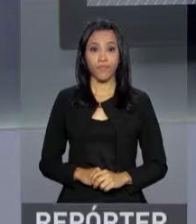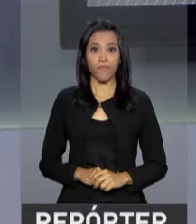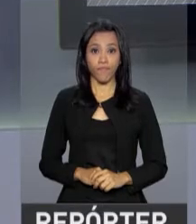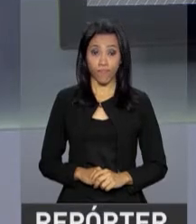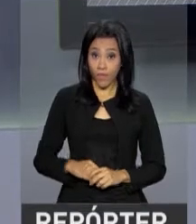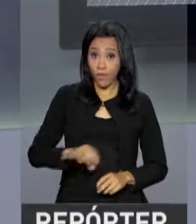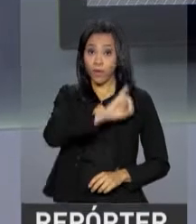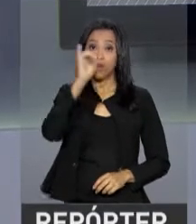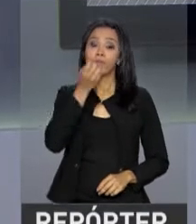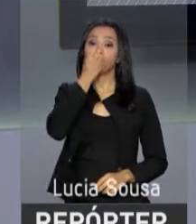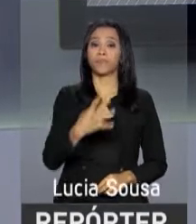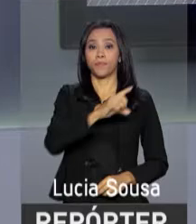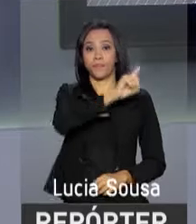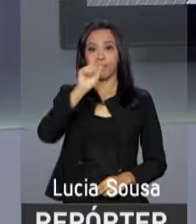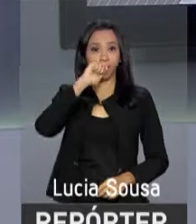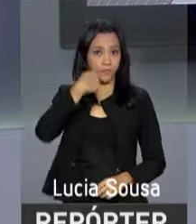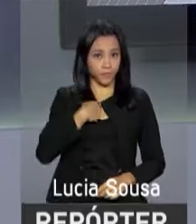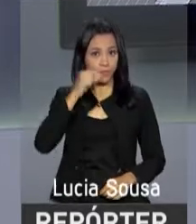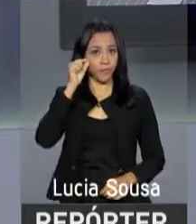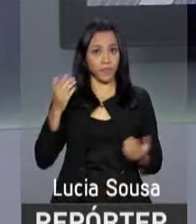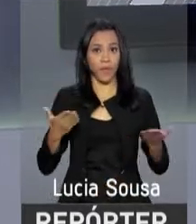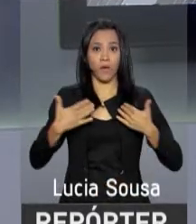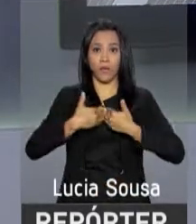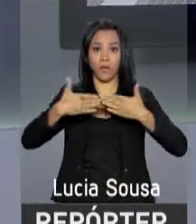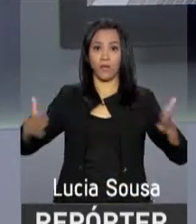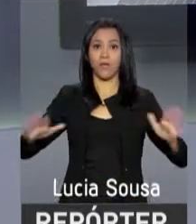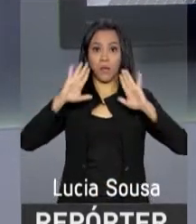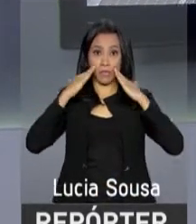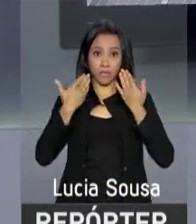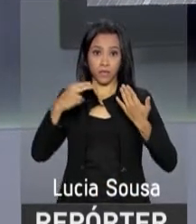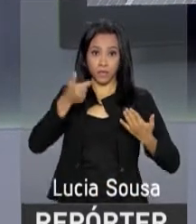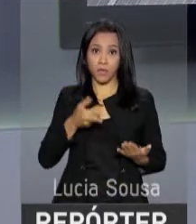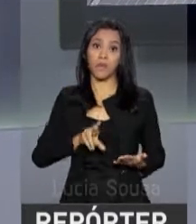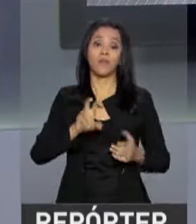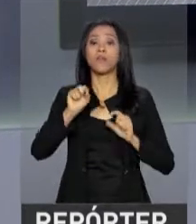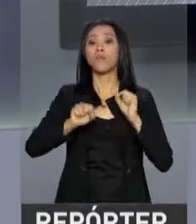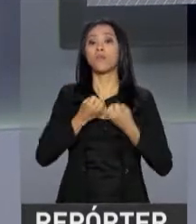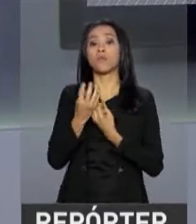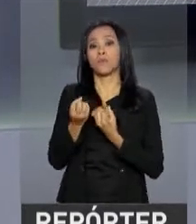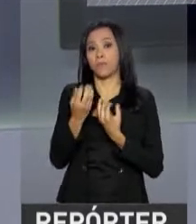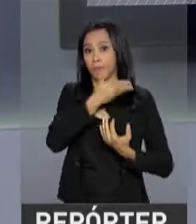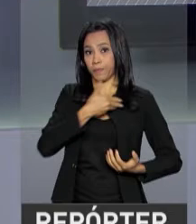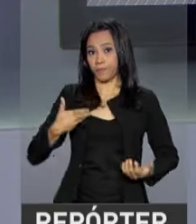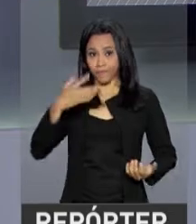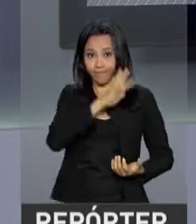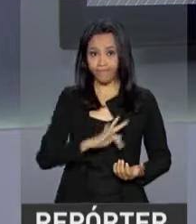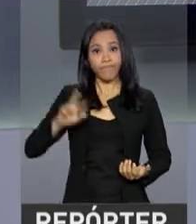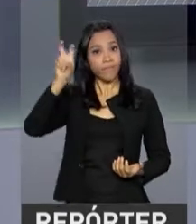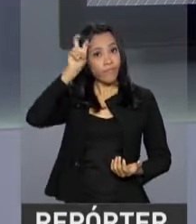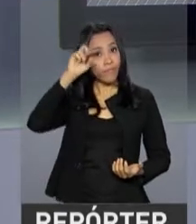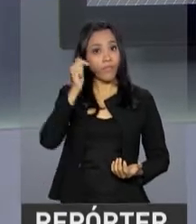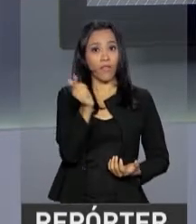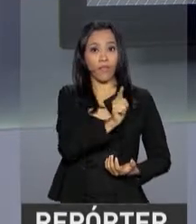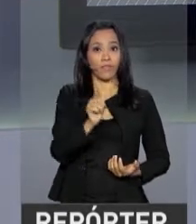olá bom dia sou carolina becker estamos no ar com repórter nbr notícias do governo federal nesta quinta feira 22